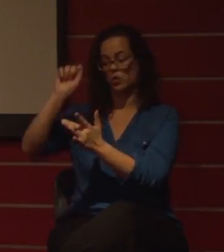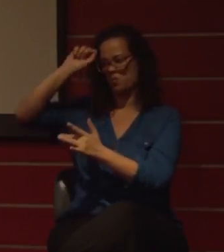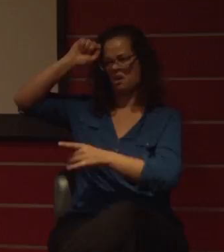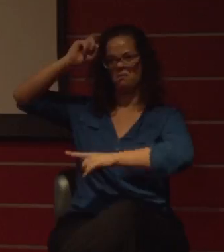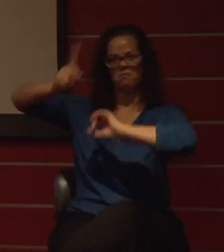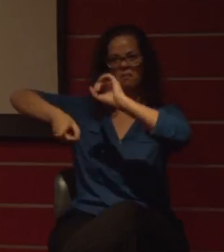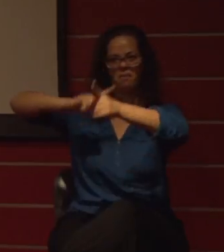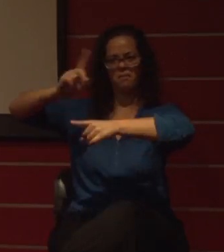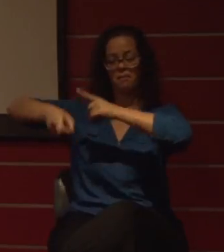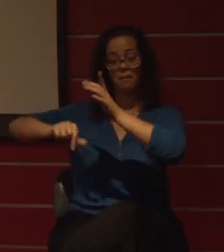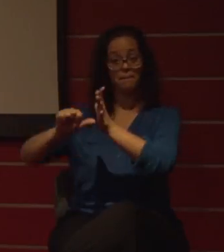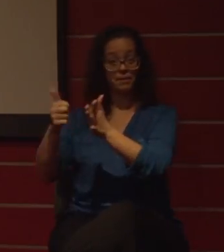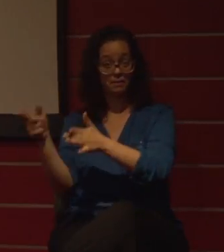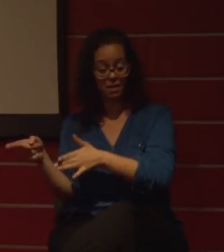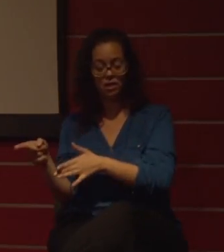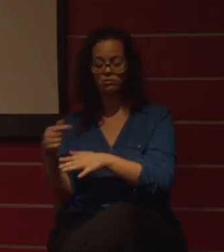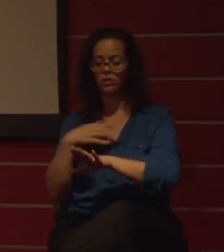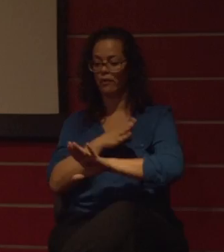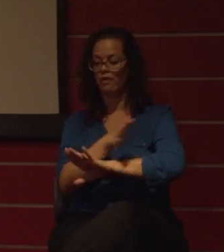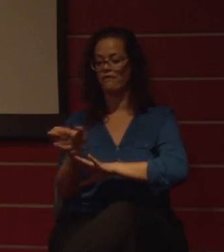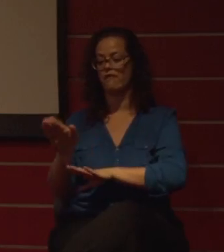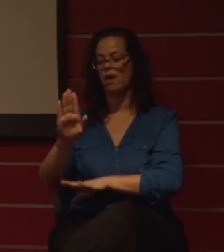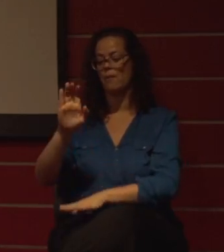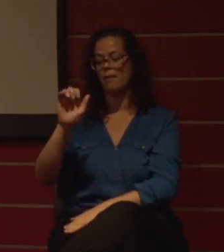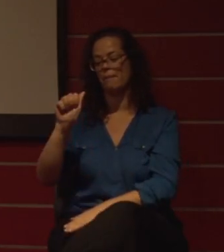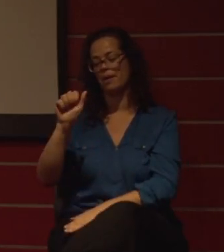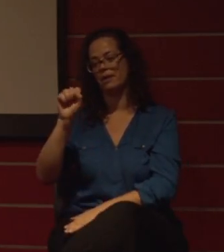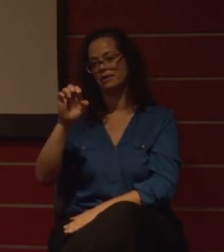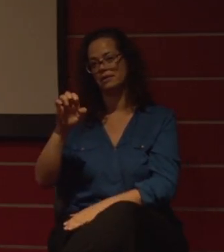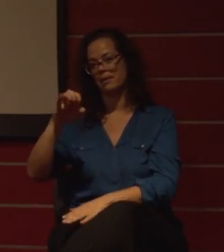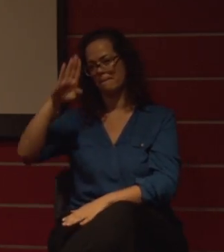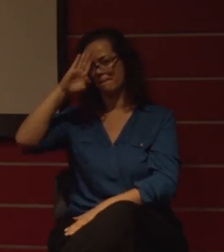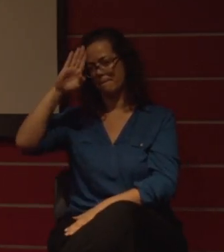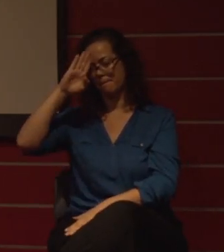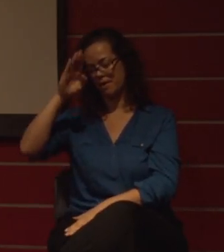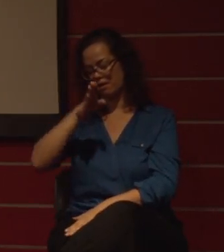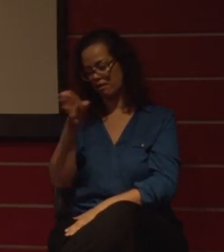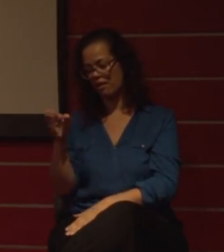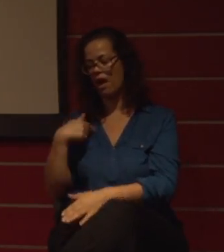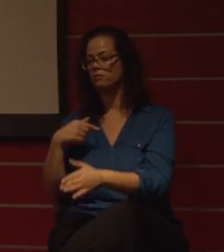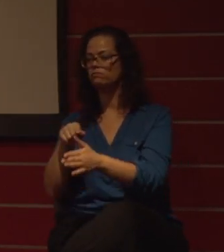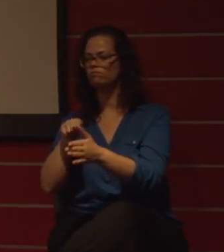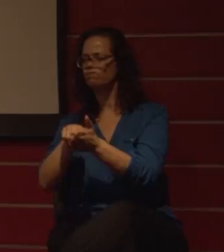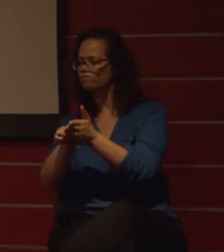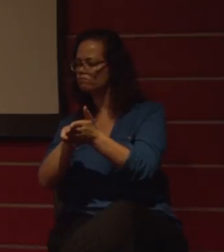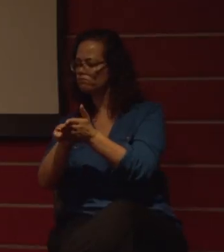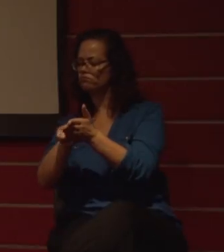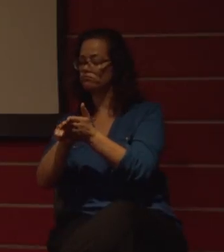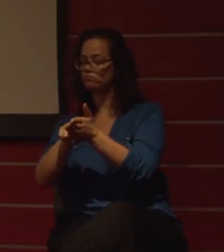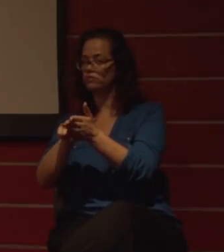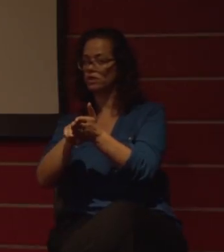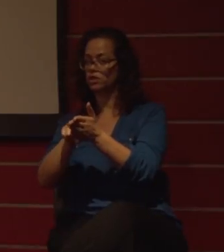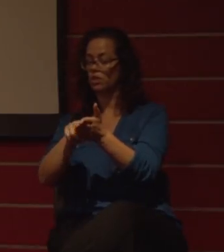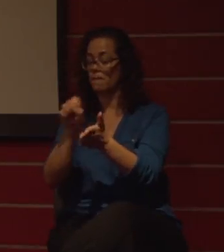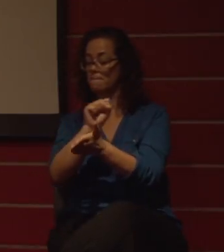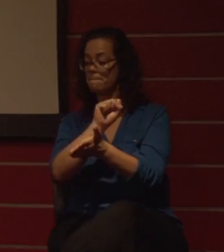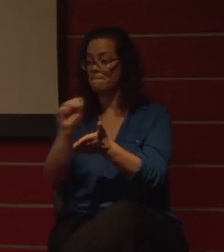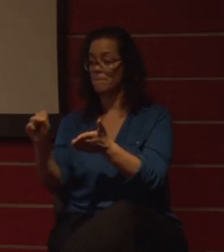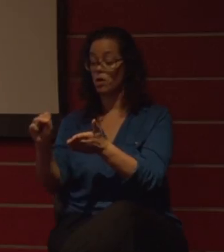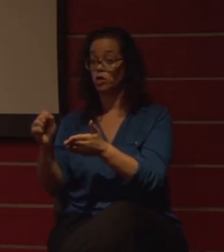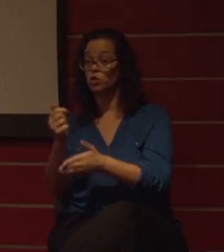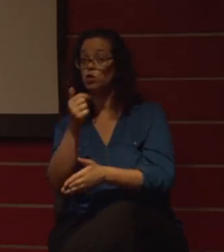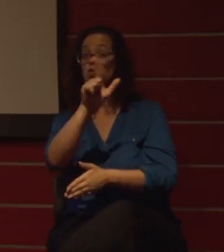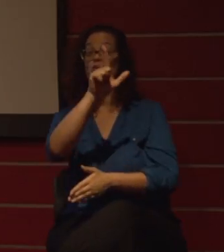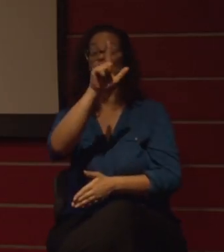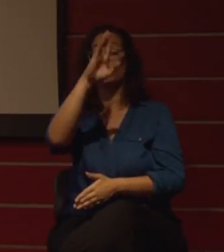ele vai para uma base militar a partir da qual ele vai investigar o assassinato de um outro soldado